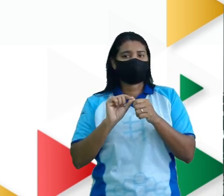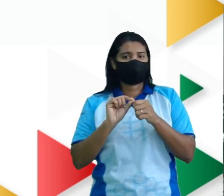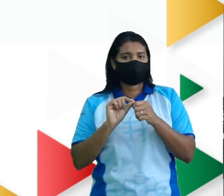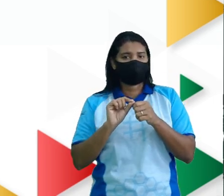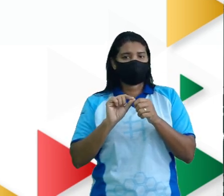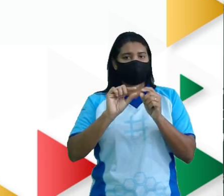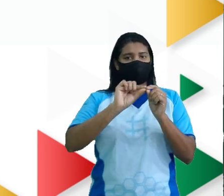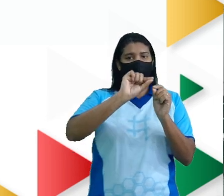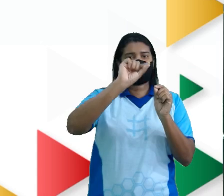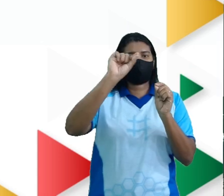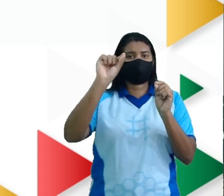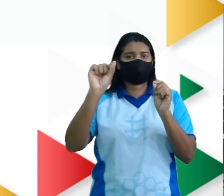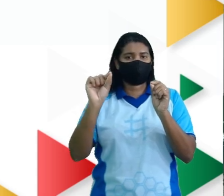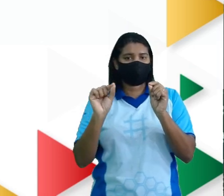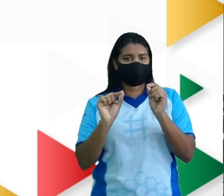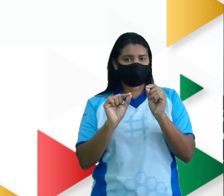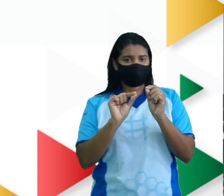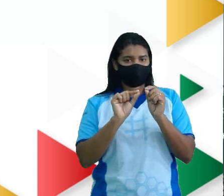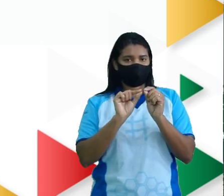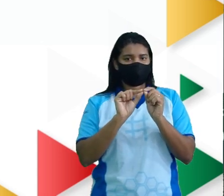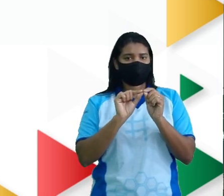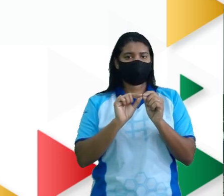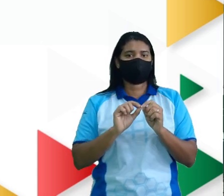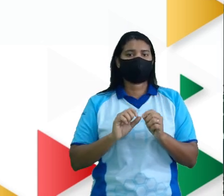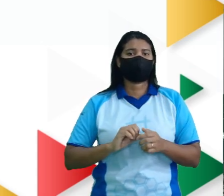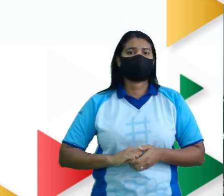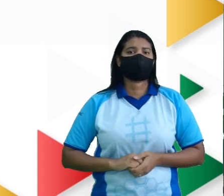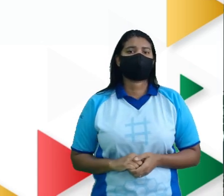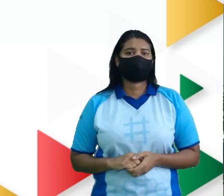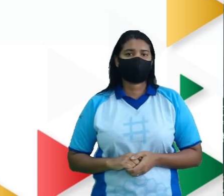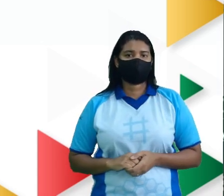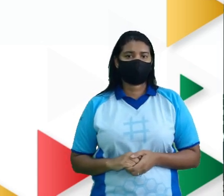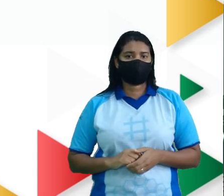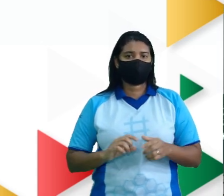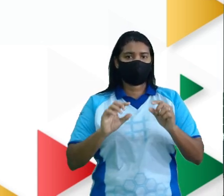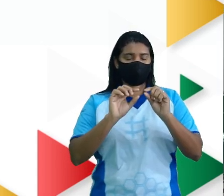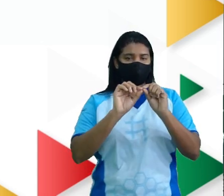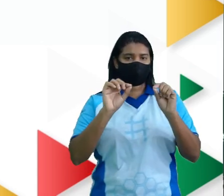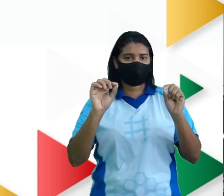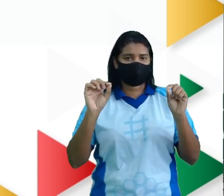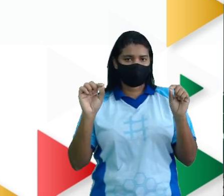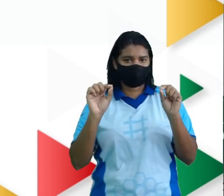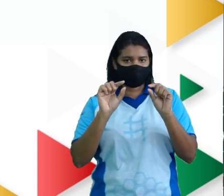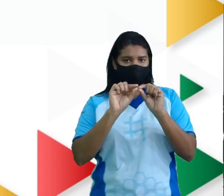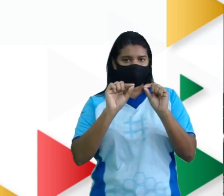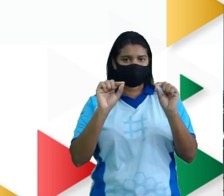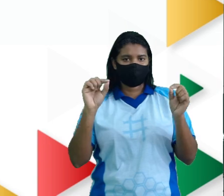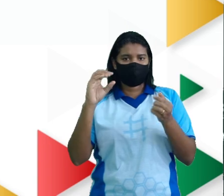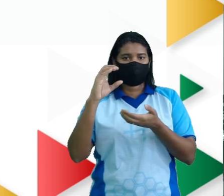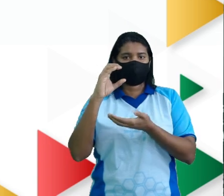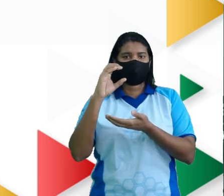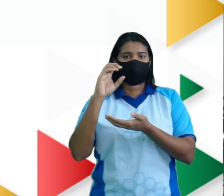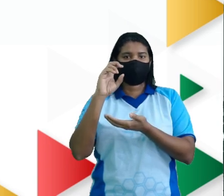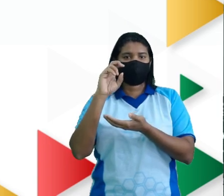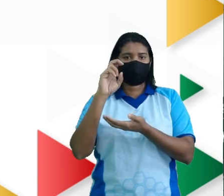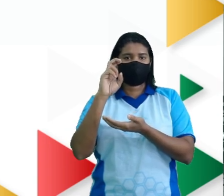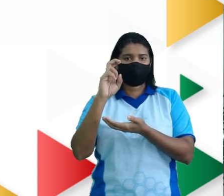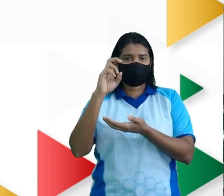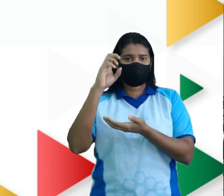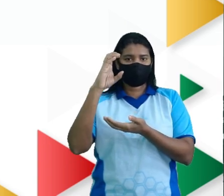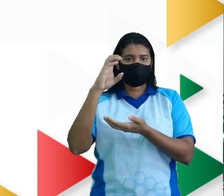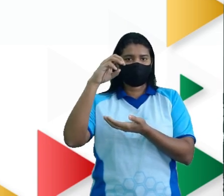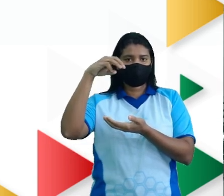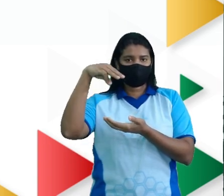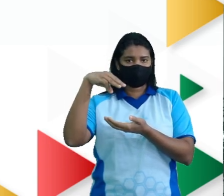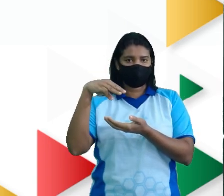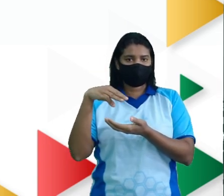um círculo. Lembre-se que o compasso vai abrir na medida da semi-reta, que foi 5 centímetros no nosso caso. Aí eu